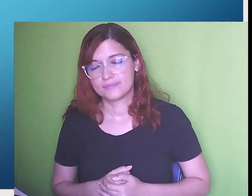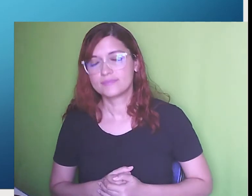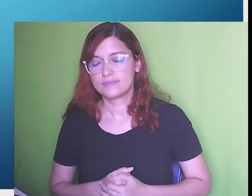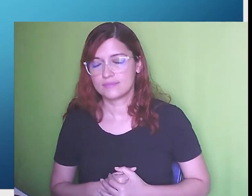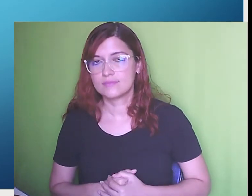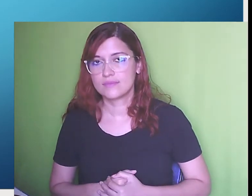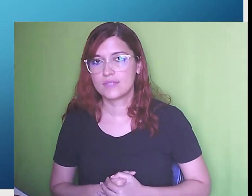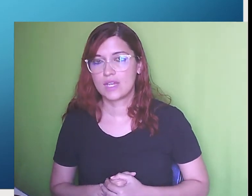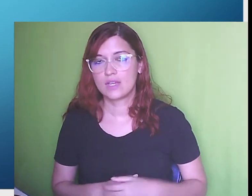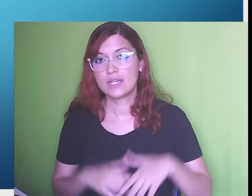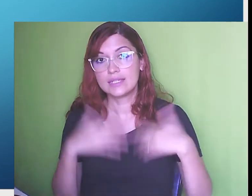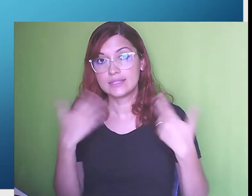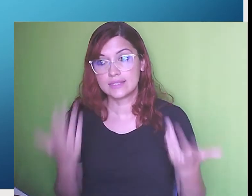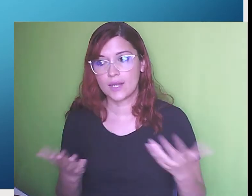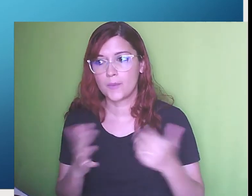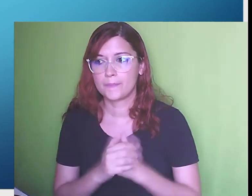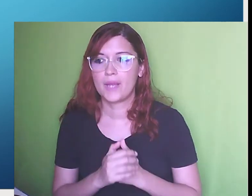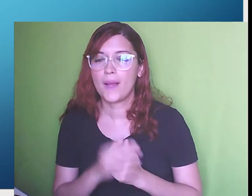economia do projeto.